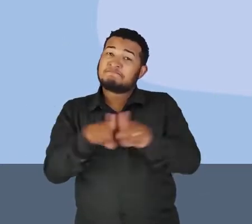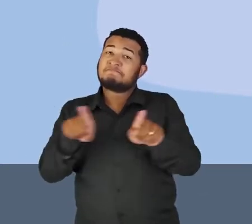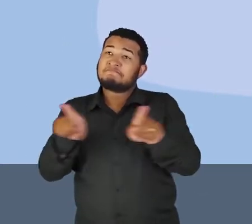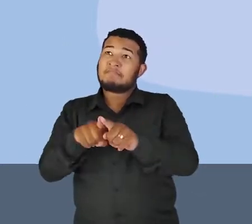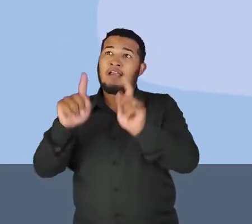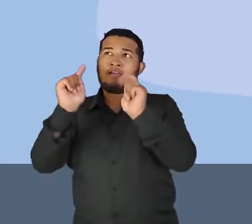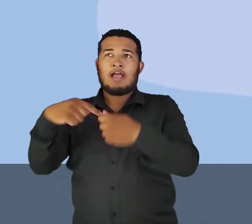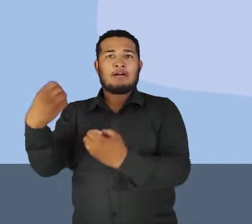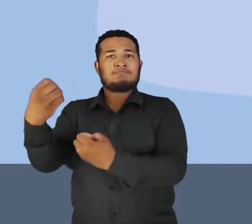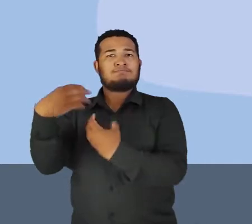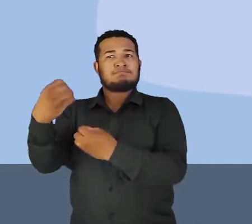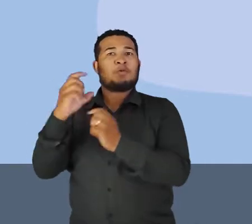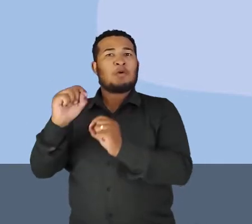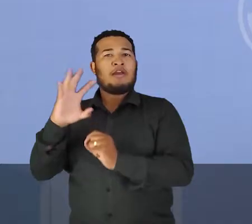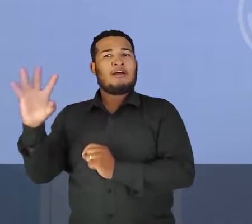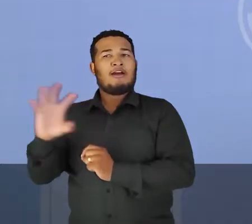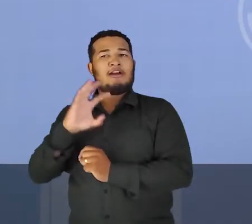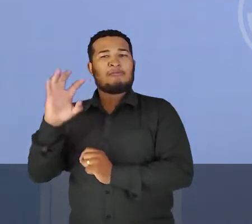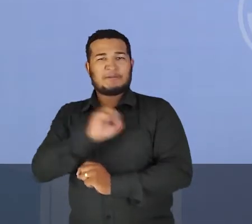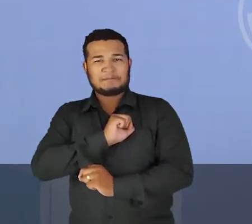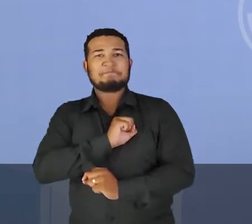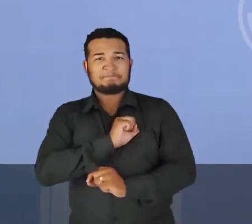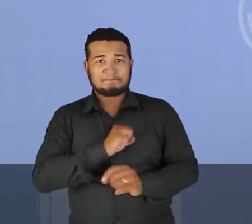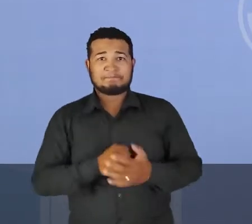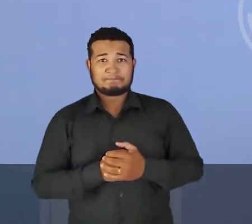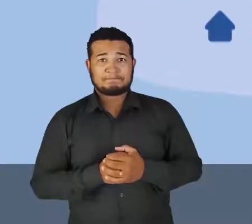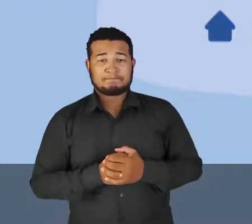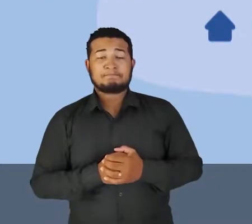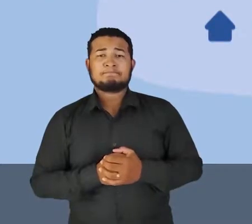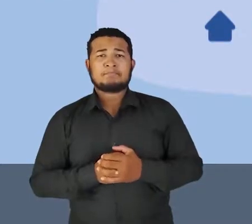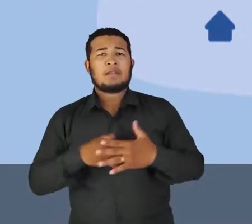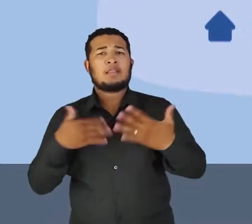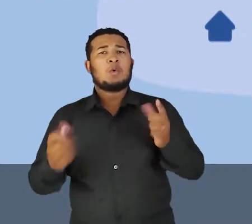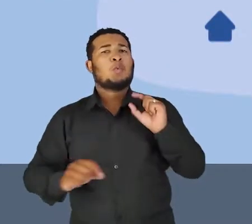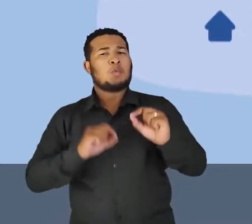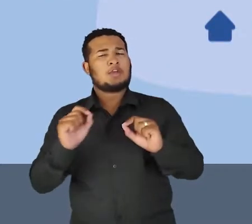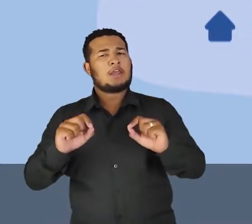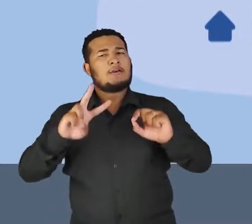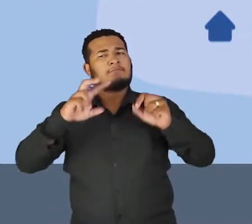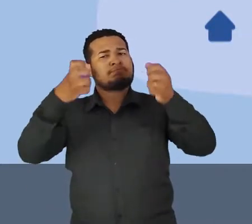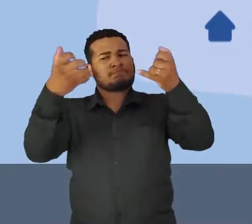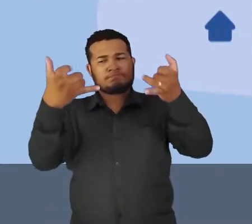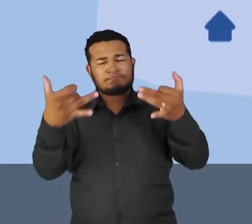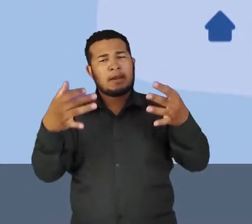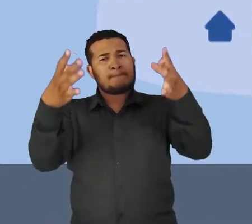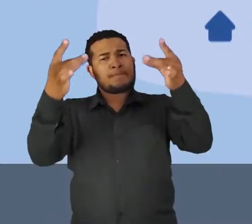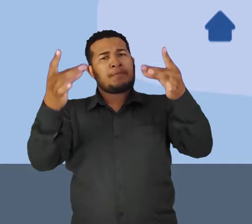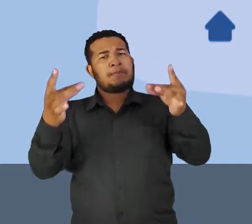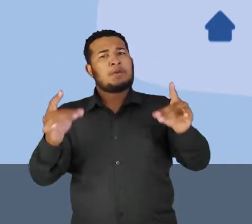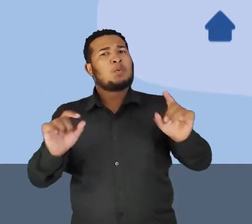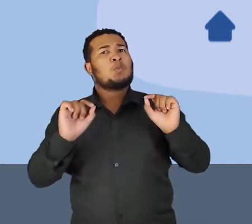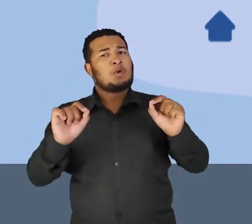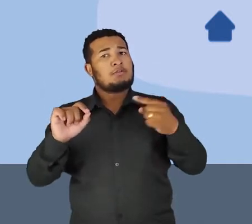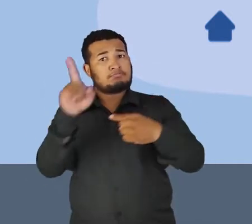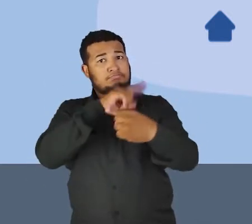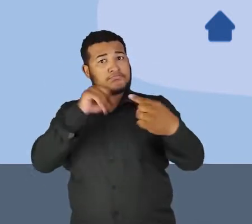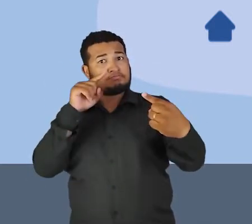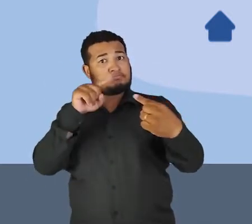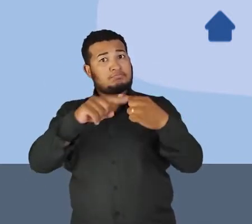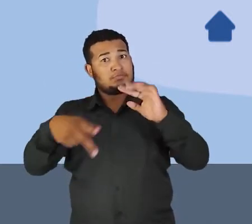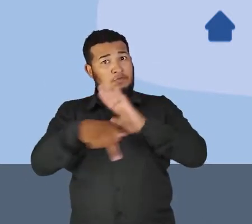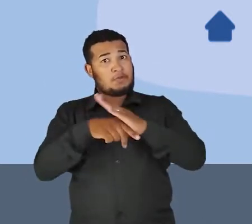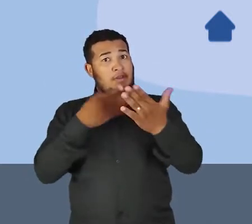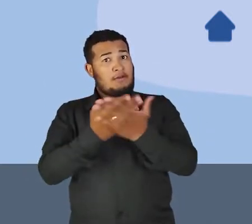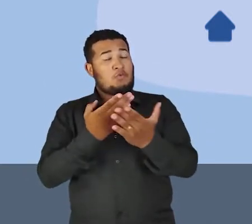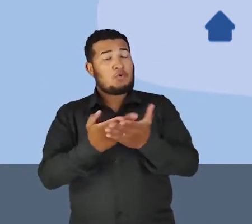ser ensinadas a amar. Então, gente, vamos dar uma olhada nos objetivos da